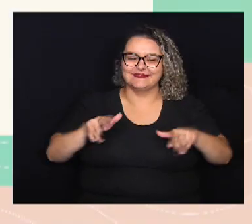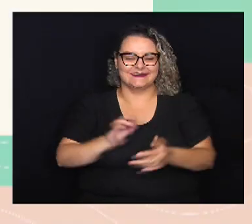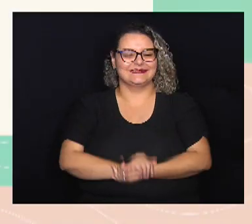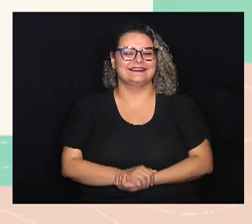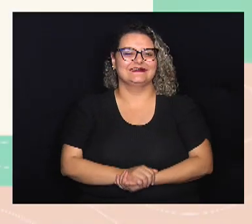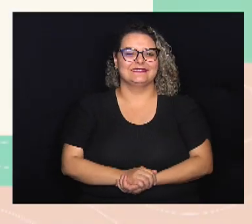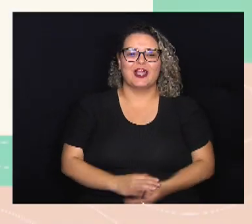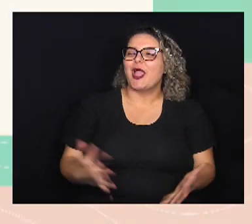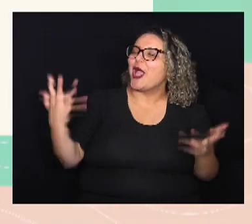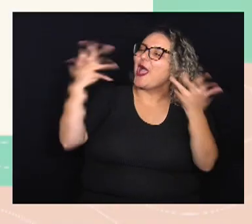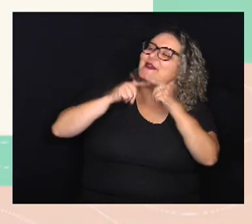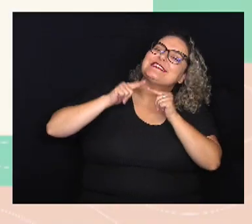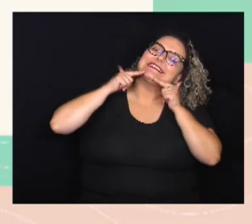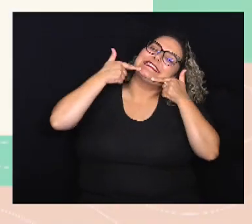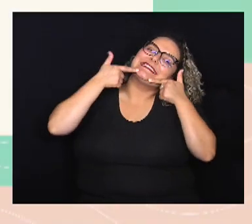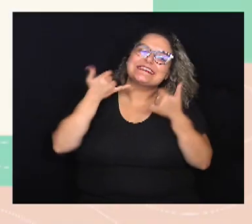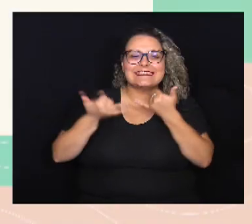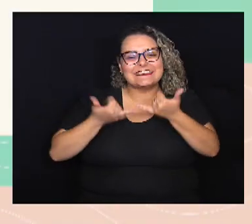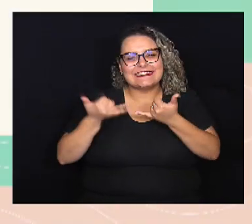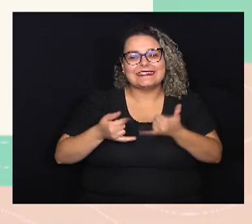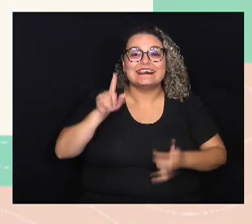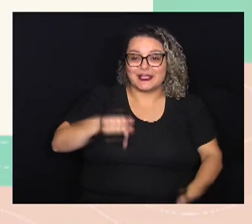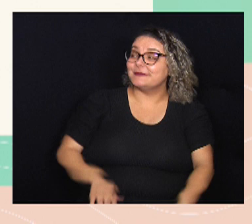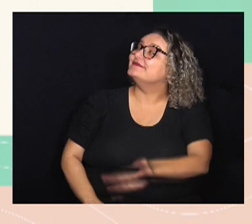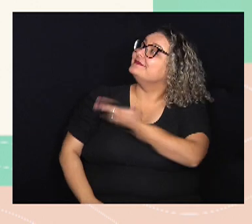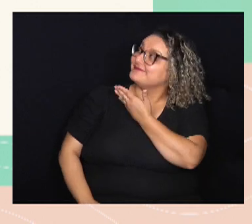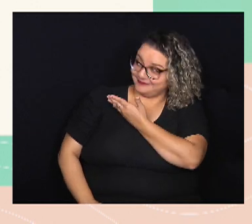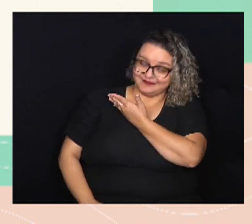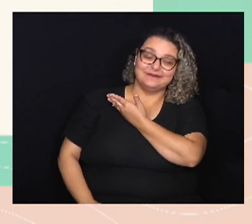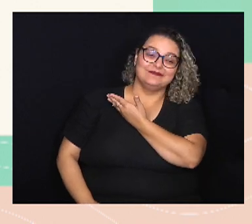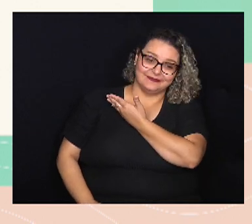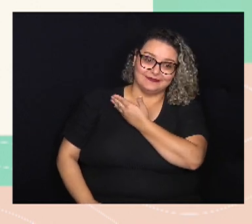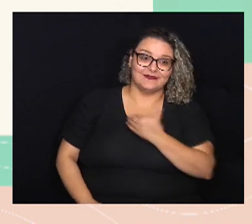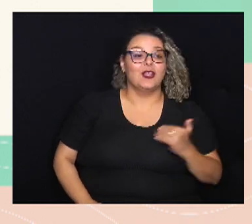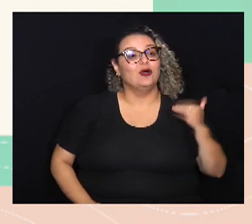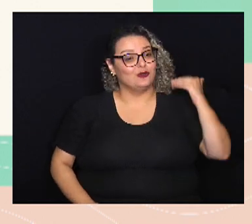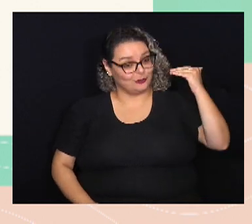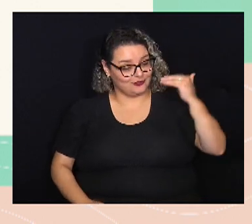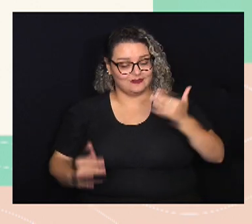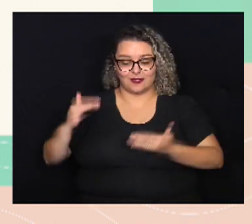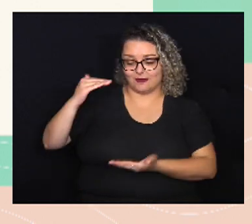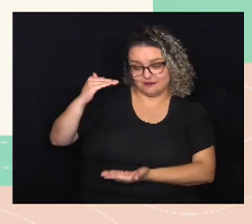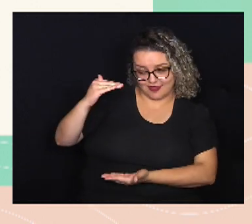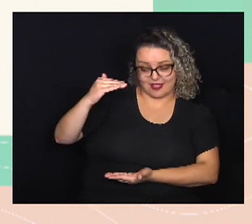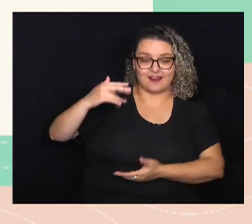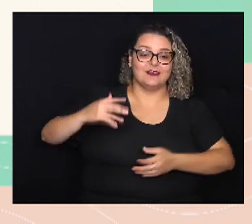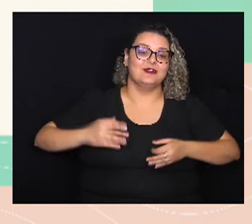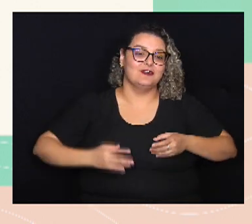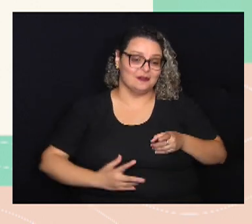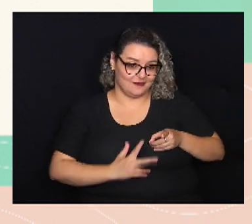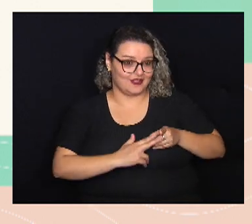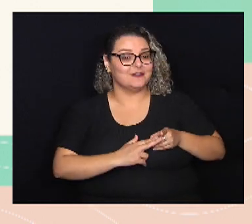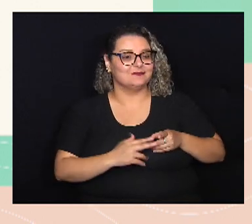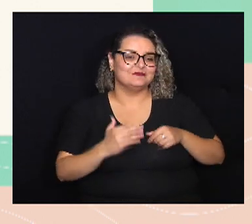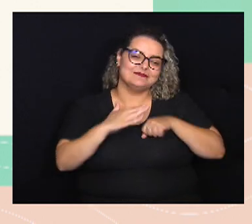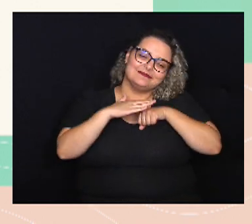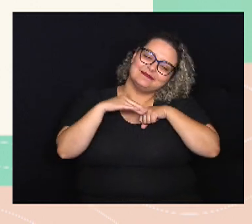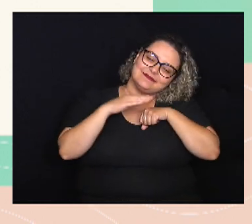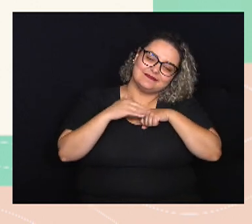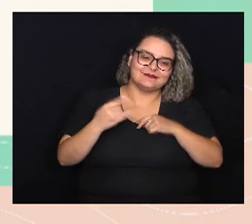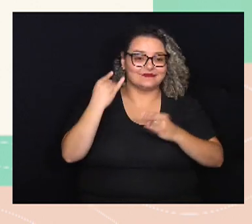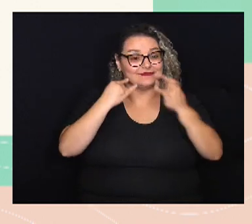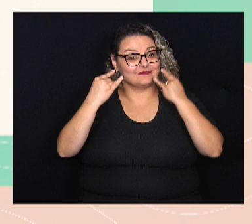lindão sorridente brincalhão é o Bife Ele é adulto porte médio castrado e muito dócil Os